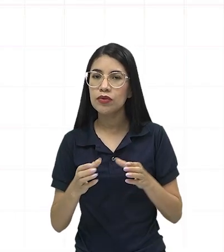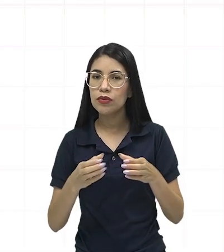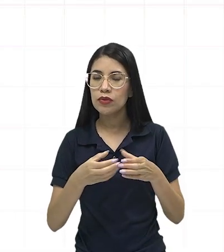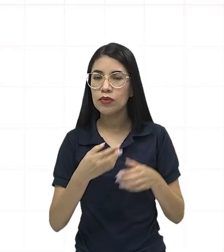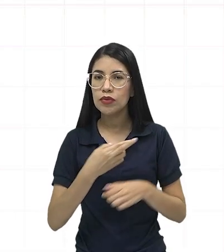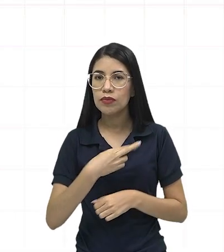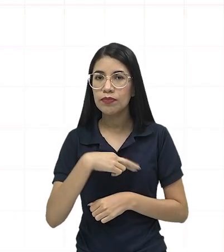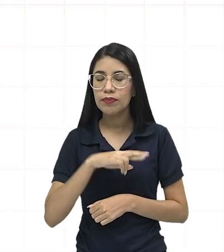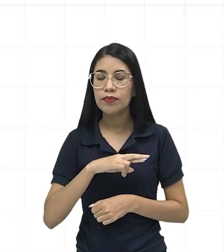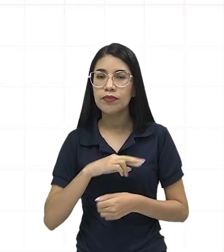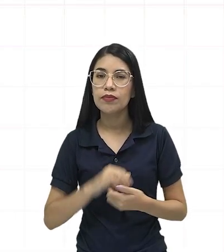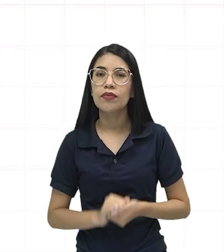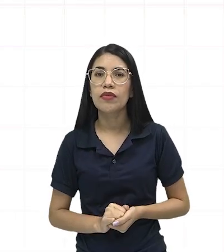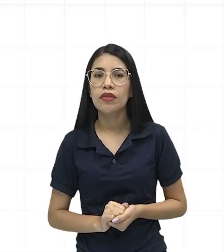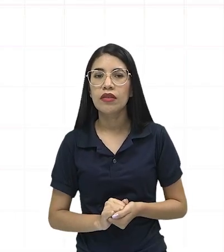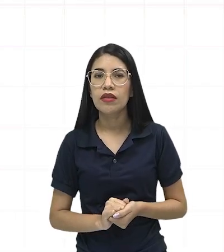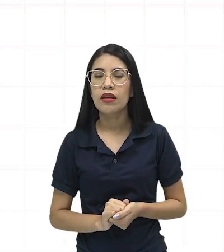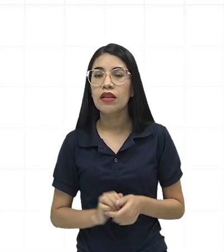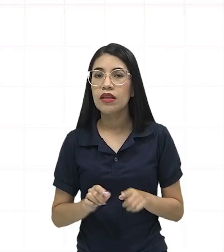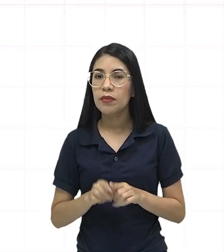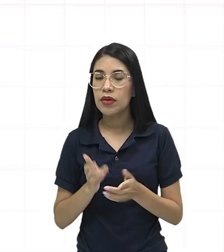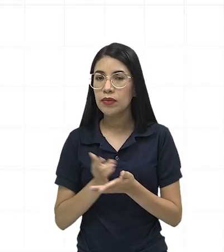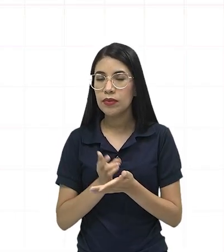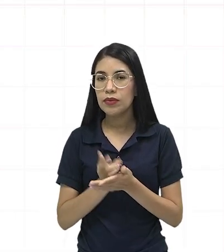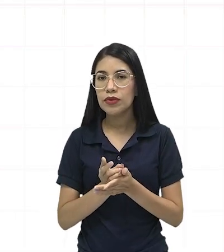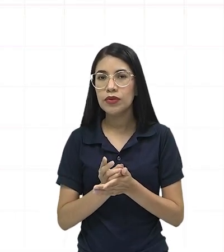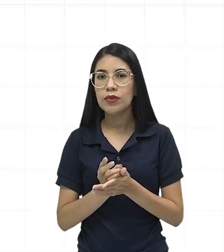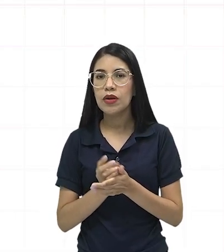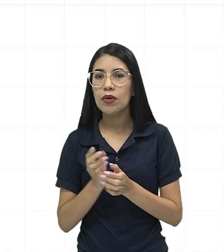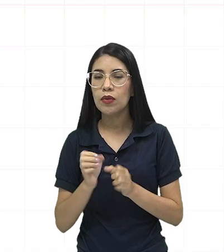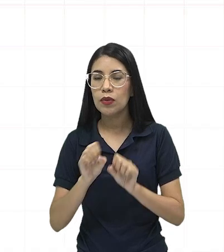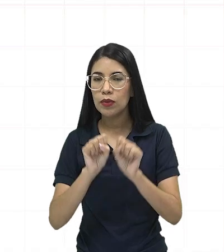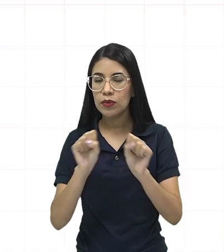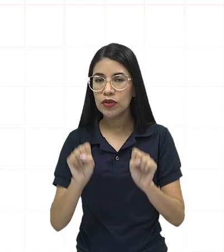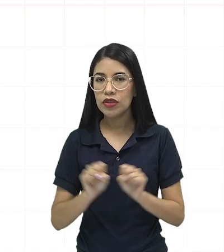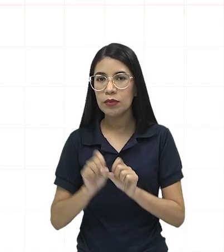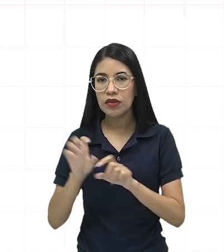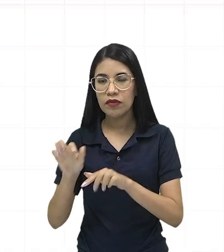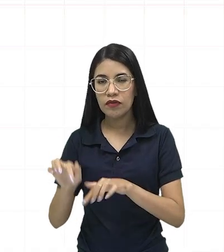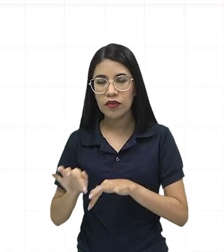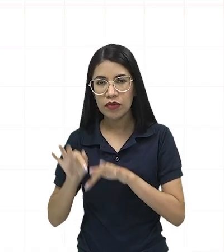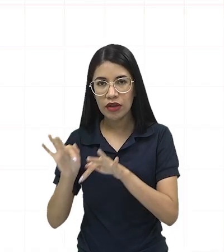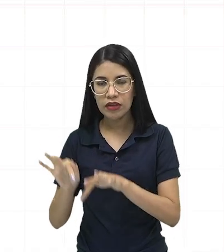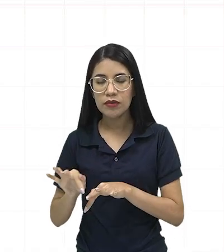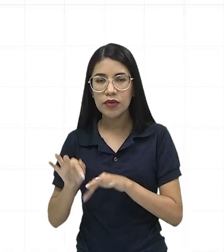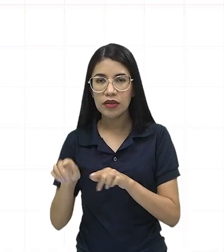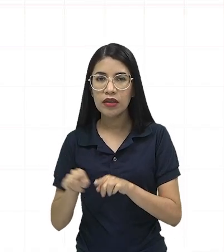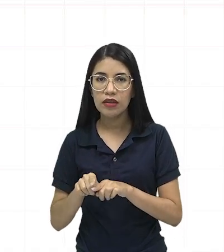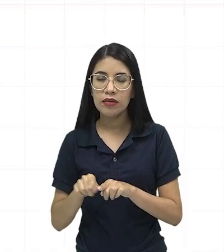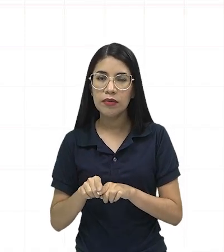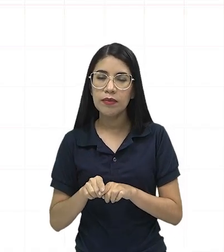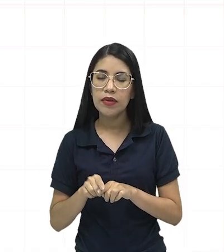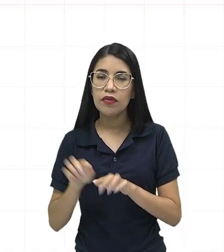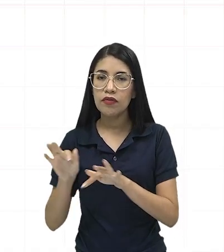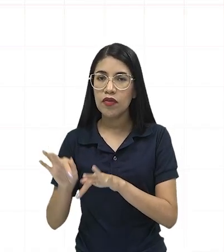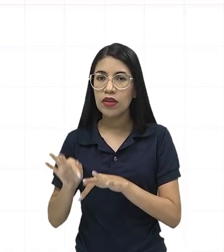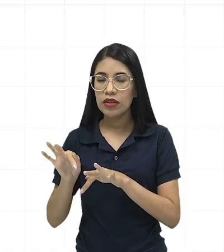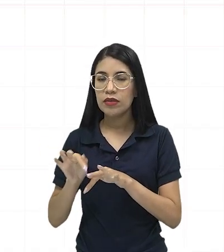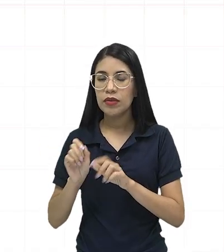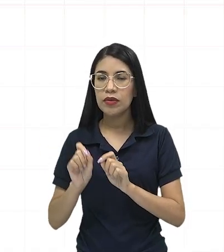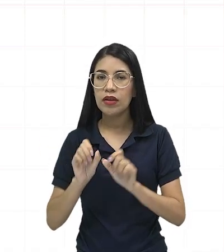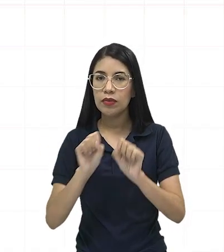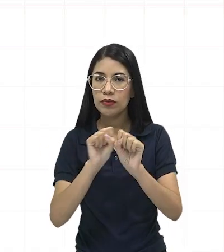momento também ainda prevalecendo um sistema econômico baseado no feudalismo. Quando nós falamos no feudalismo, nós estamos falando